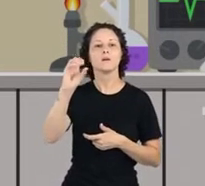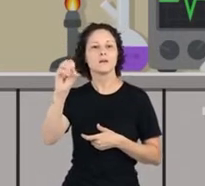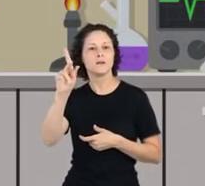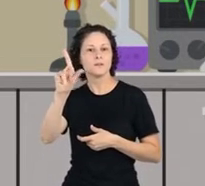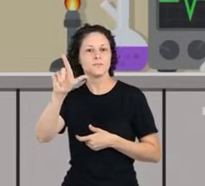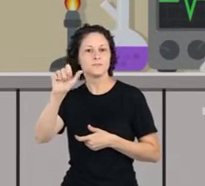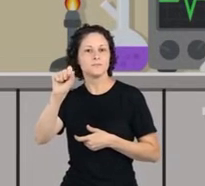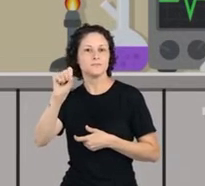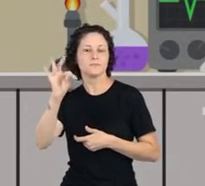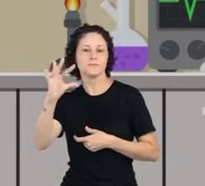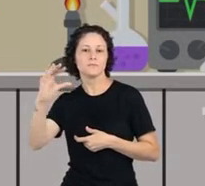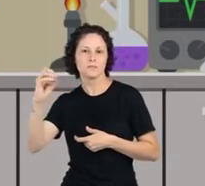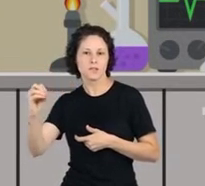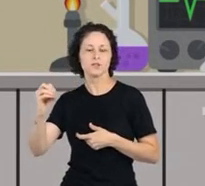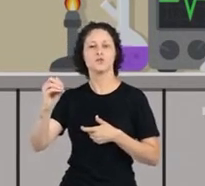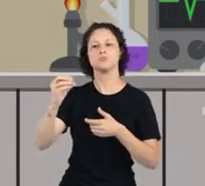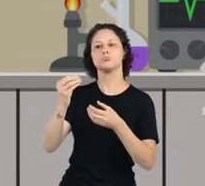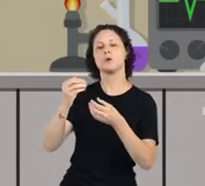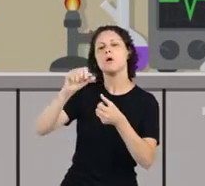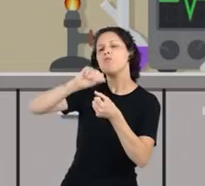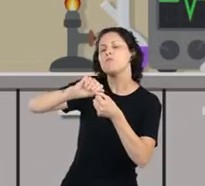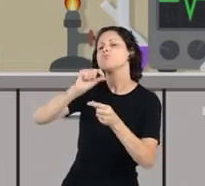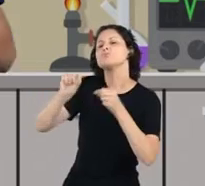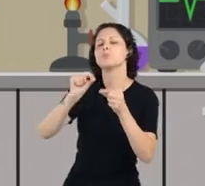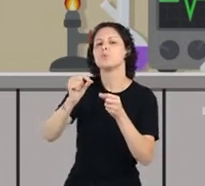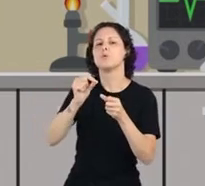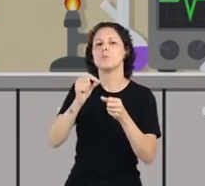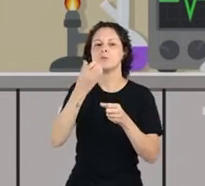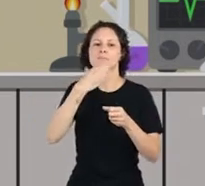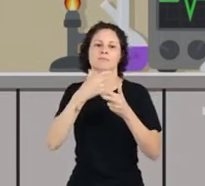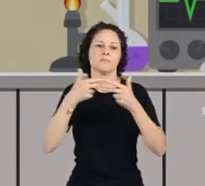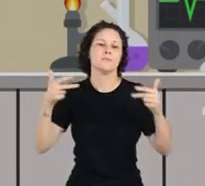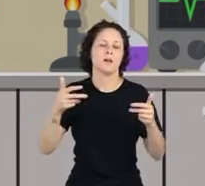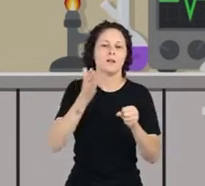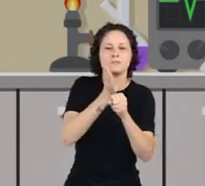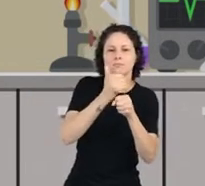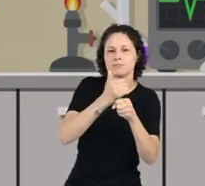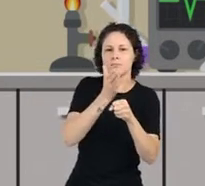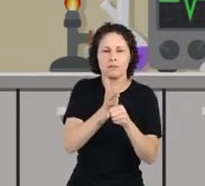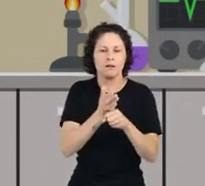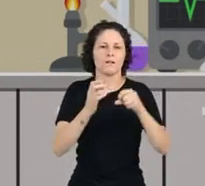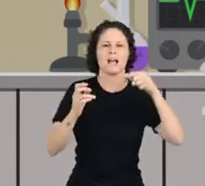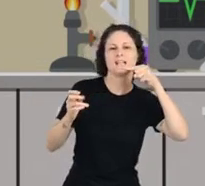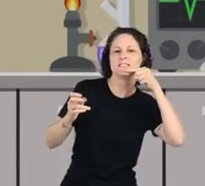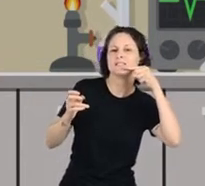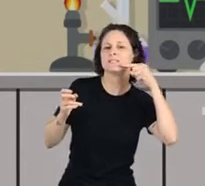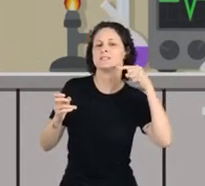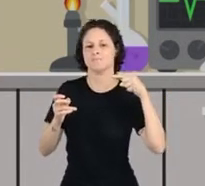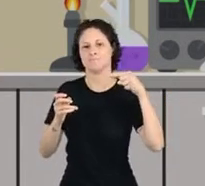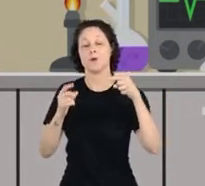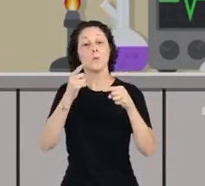cana-de-açúcar, da beterraba, do milho e da batata. Ele é biodegradável. Isso significa que ele se